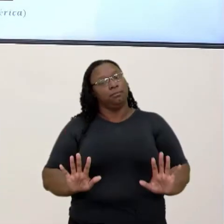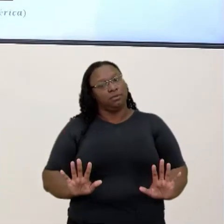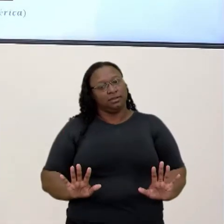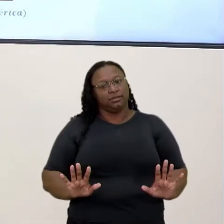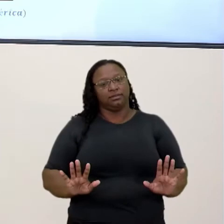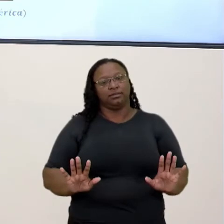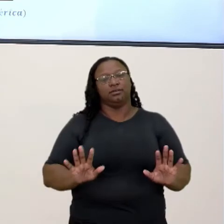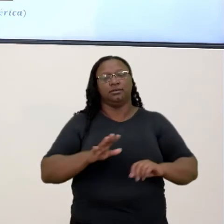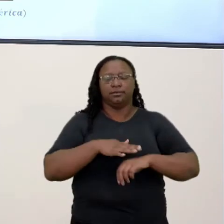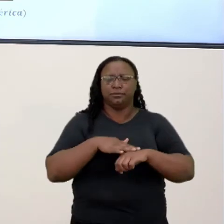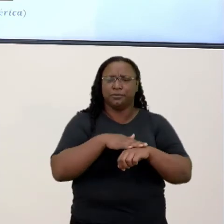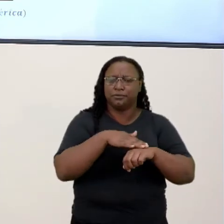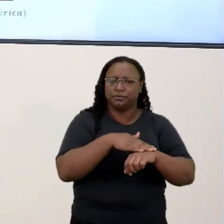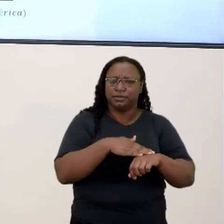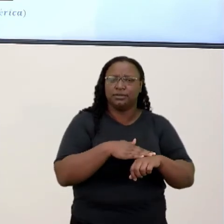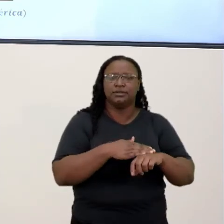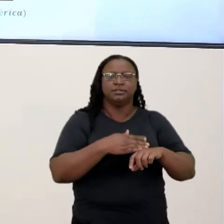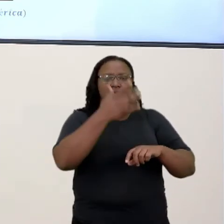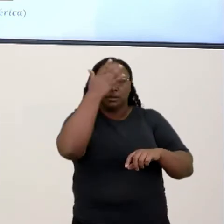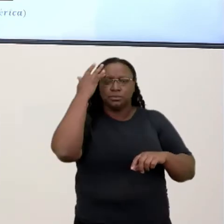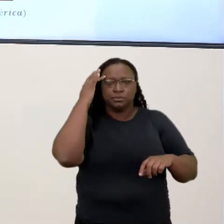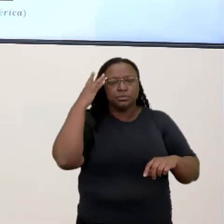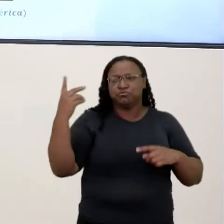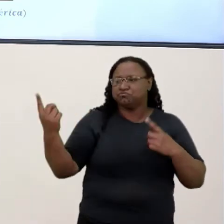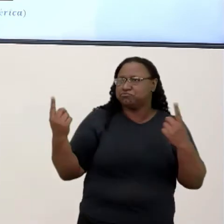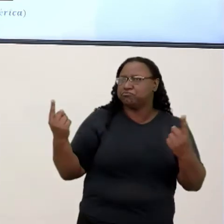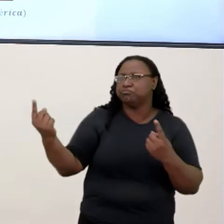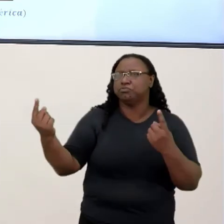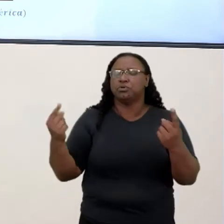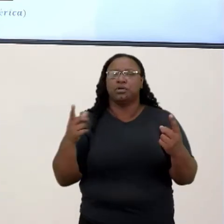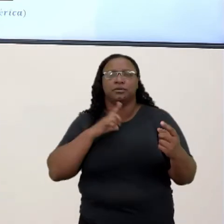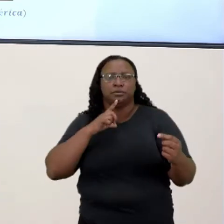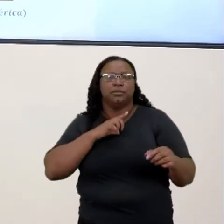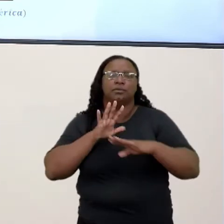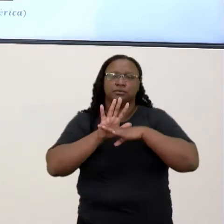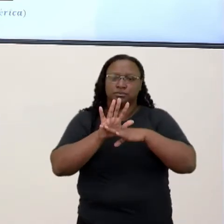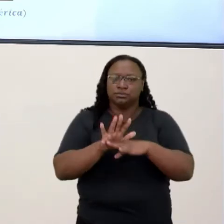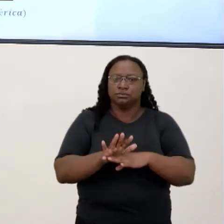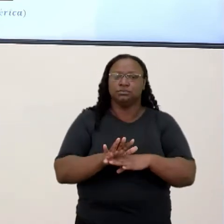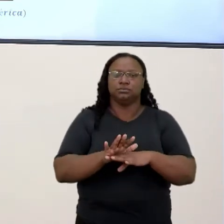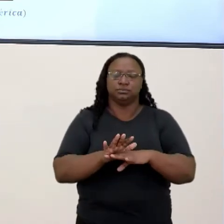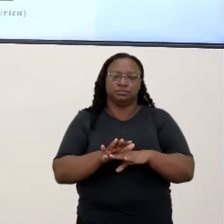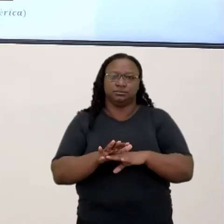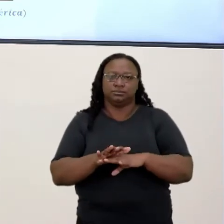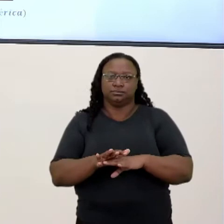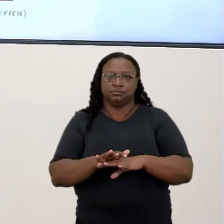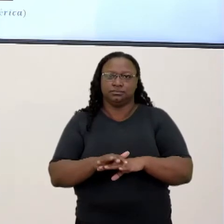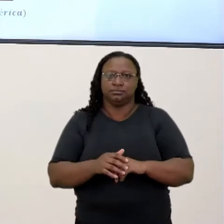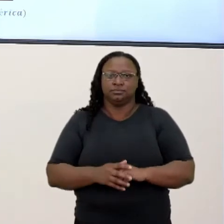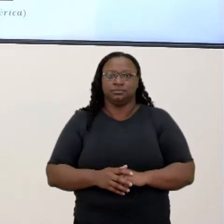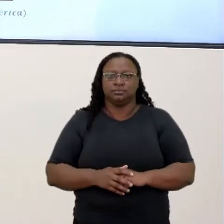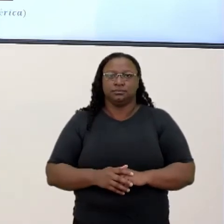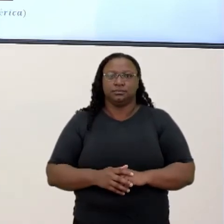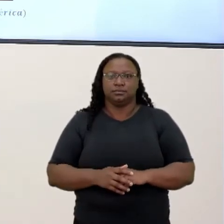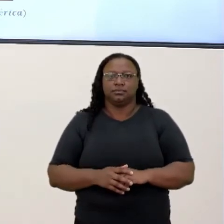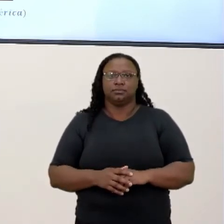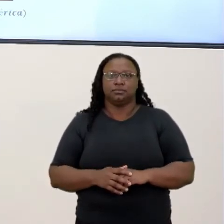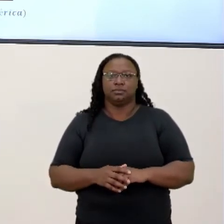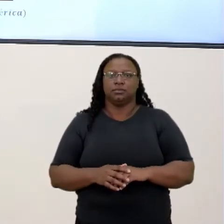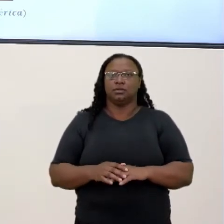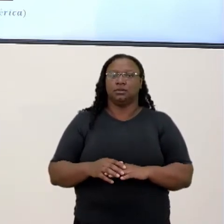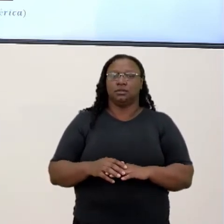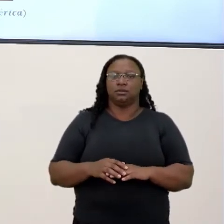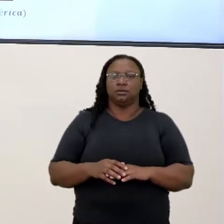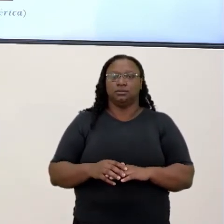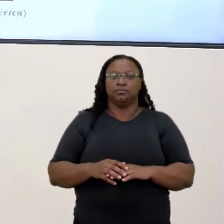Conversa lá, sempre tem alguém que pode te ajudar. E hoje em dia, né, você dá busca aí no próprio